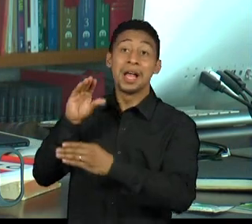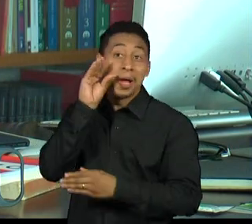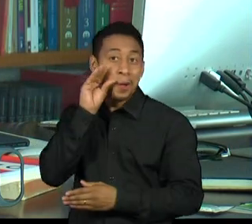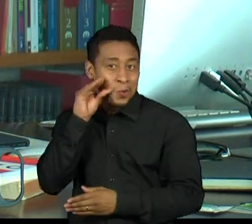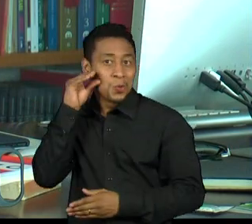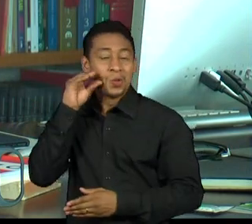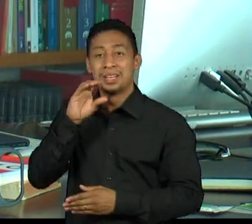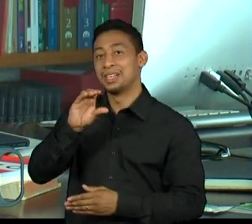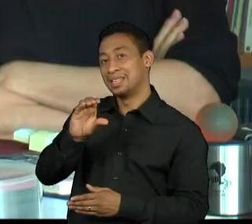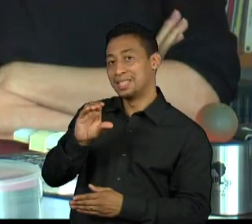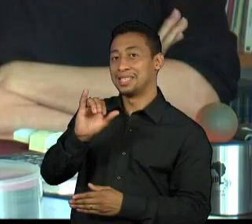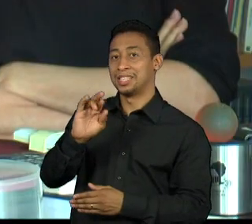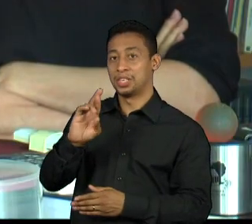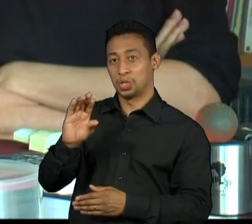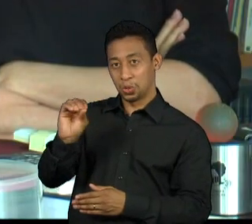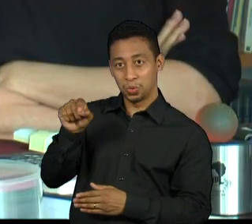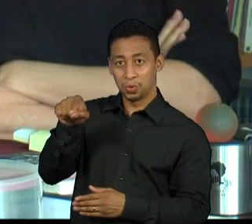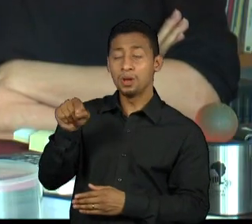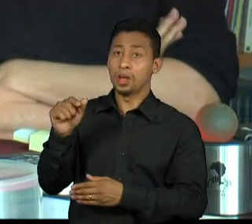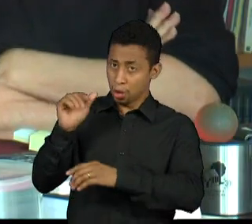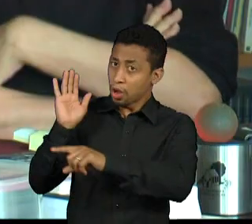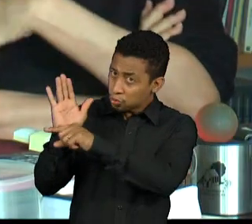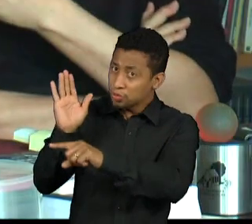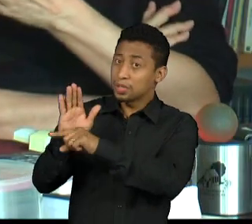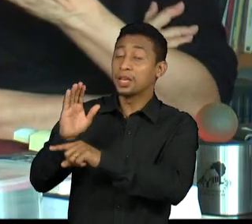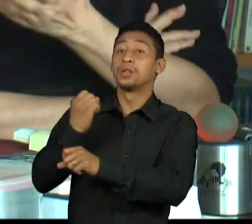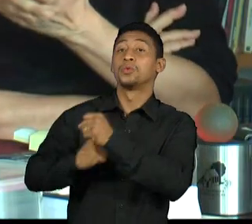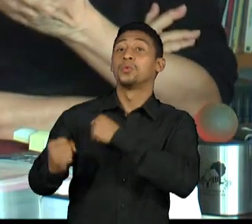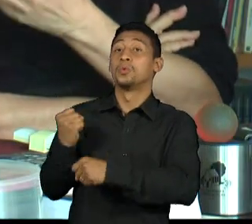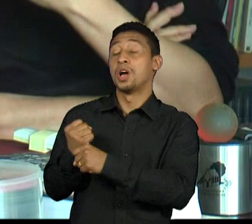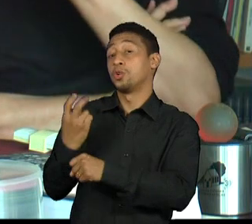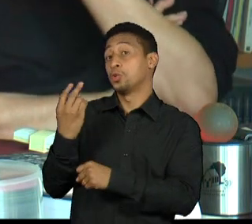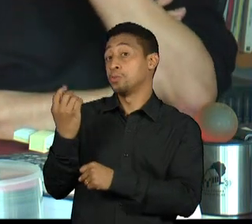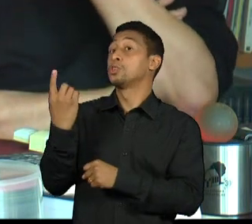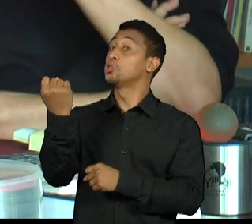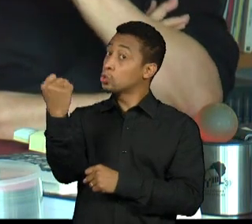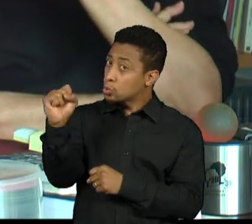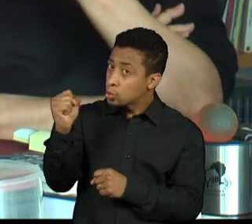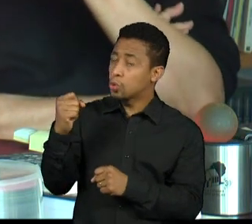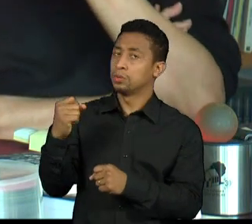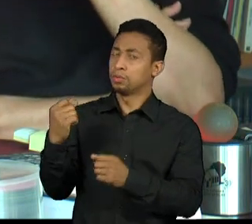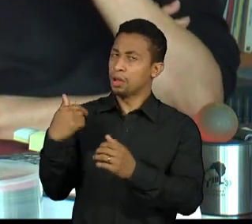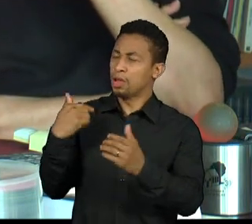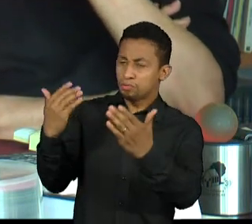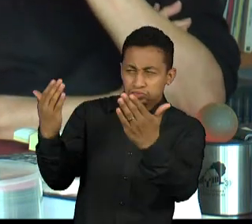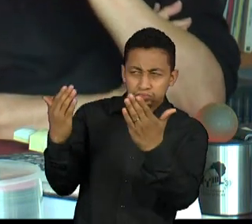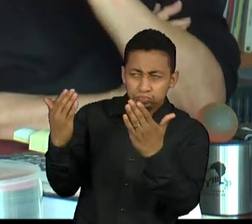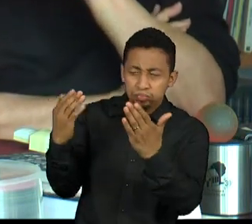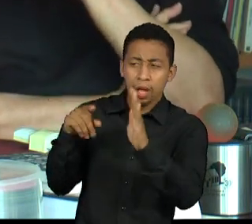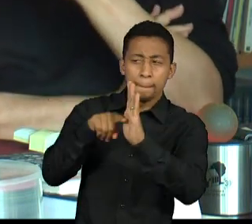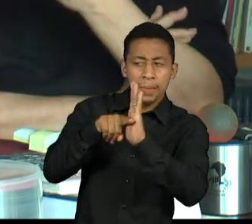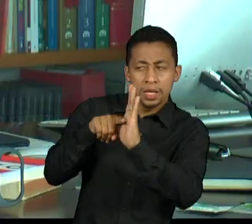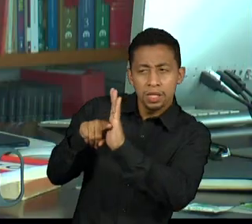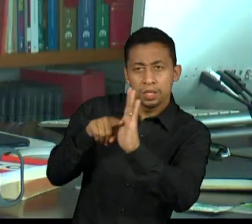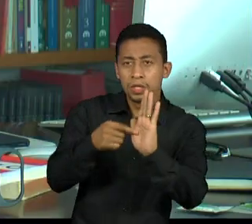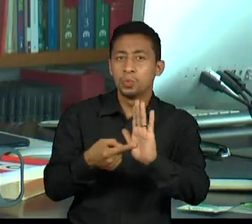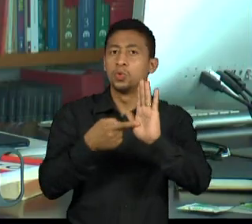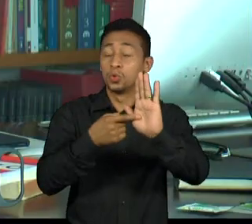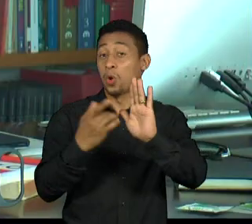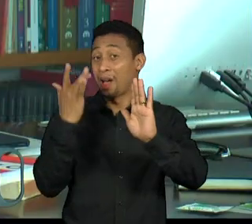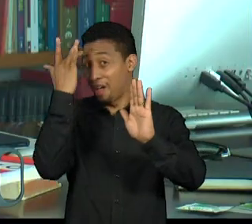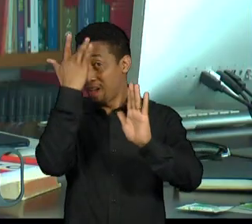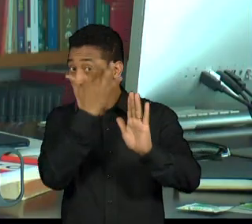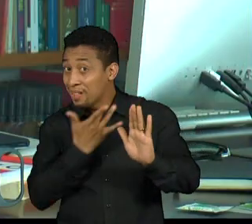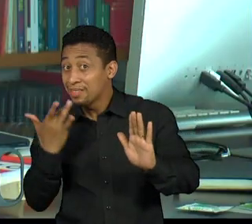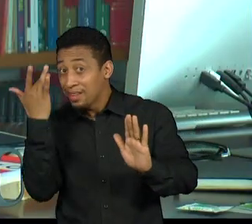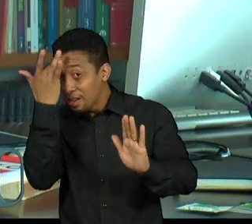eu fiz campanha para o Ciro em 2018, porque eu desconfiei, junto com as pesquisas de todo mundo mais, que o Haddad, a quem